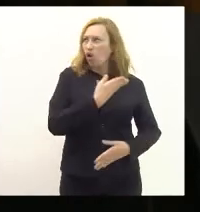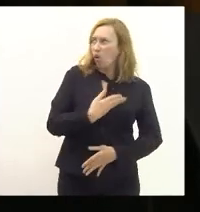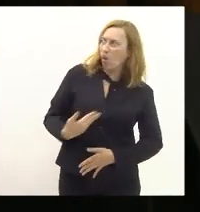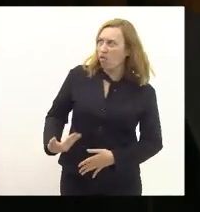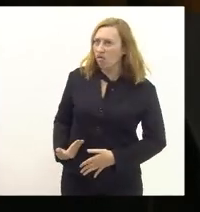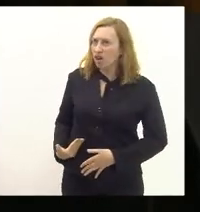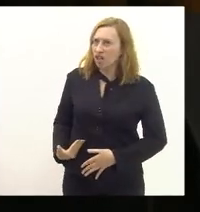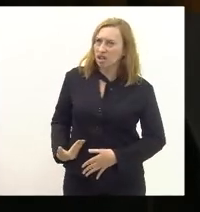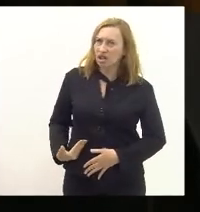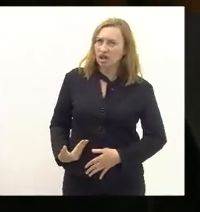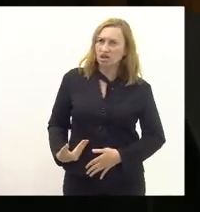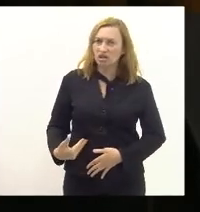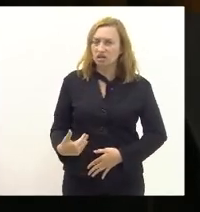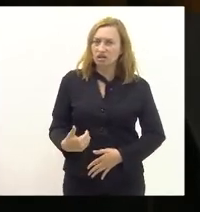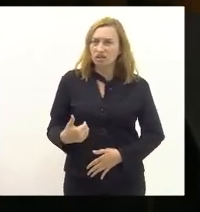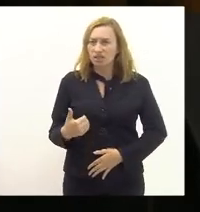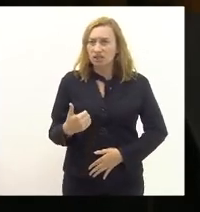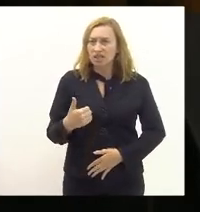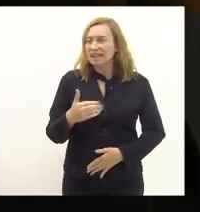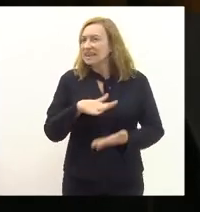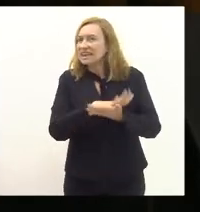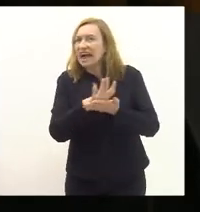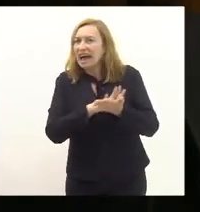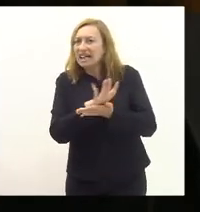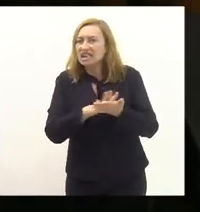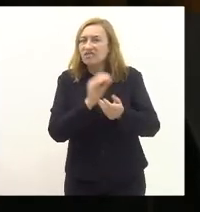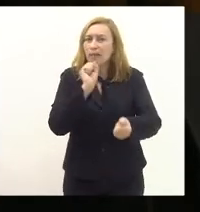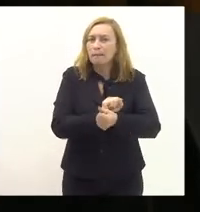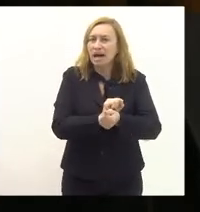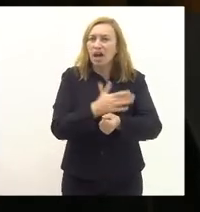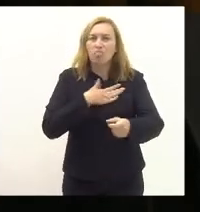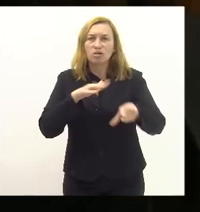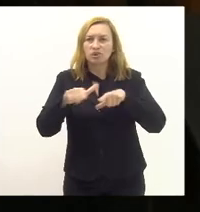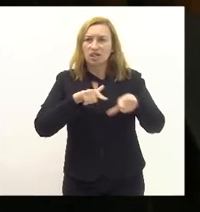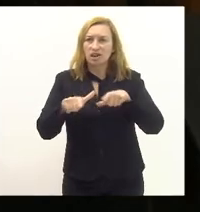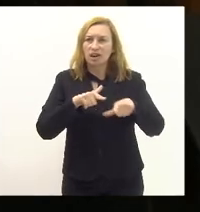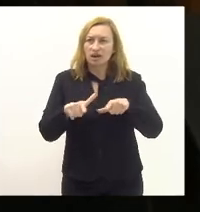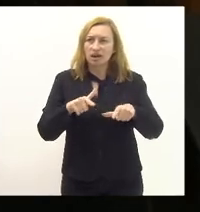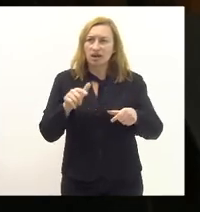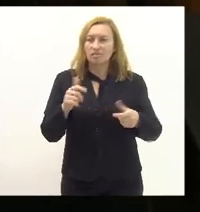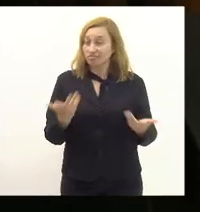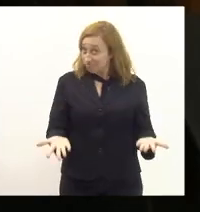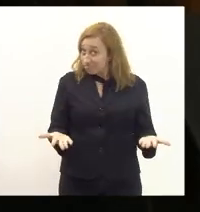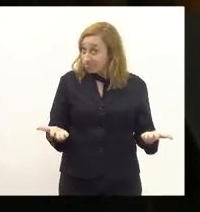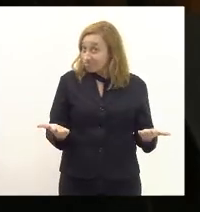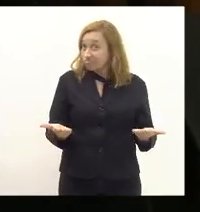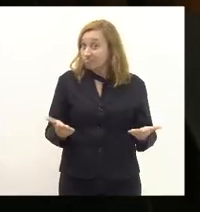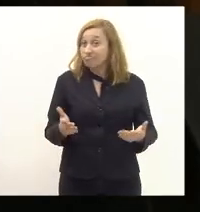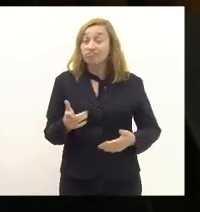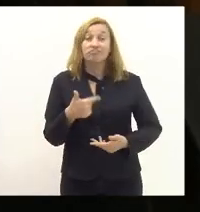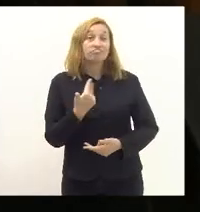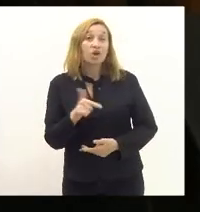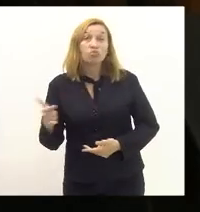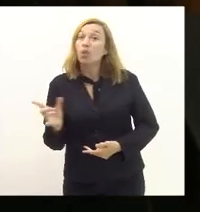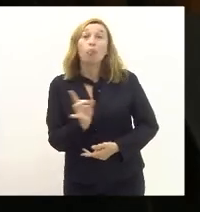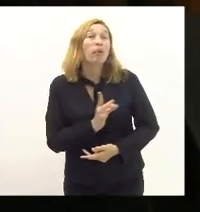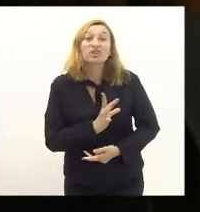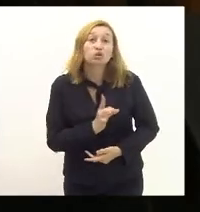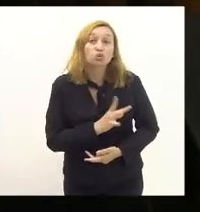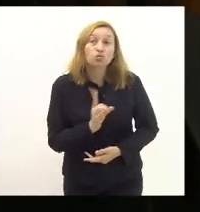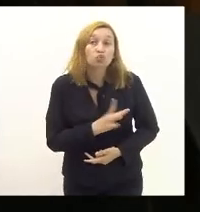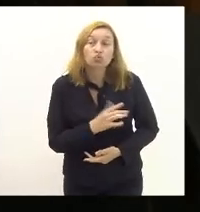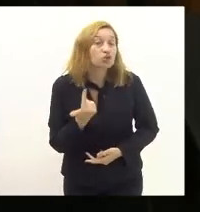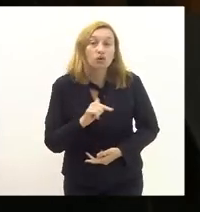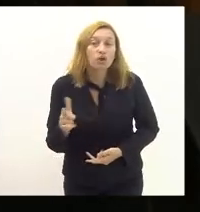governador fanfarrão nenhum que vai parar os meus trabalhos e que irá parar o meu trabalho. Não tenho medo,